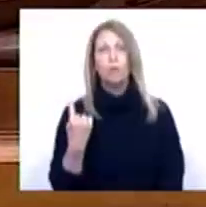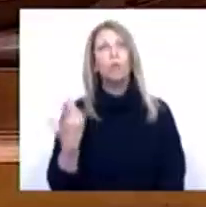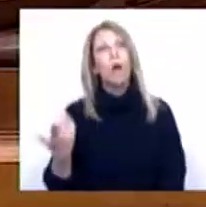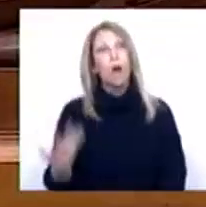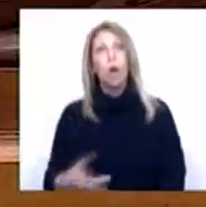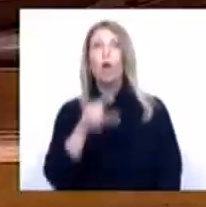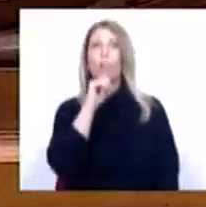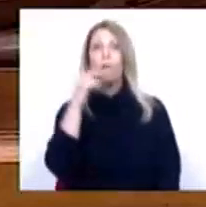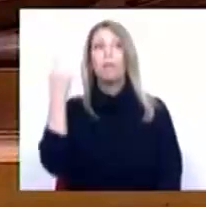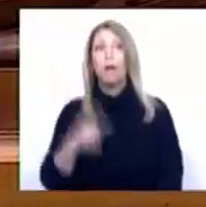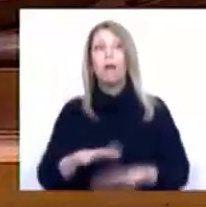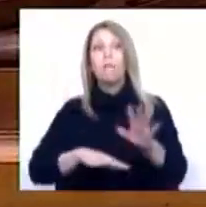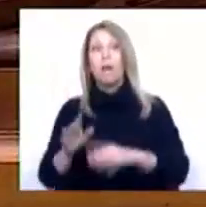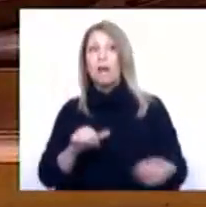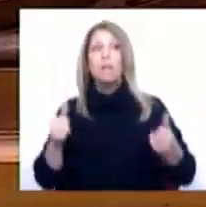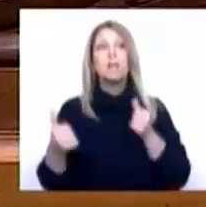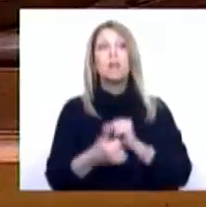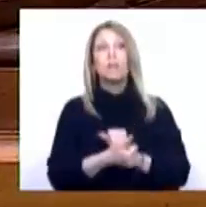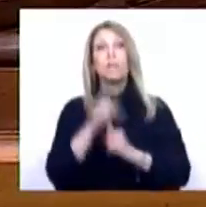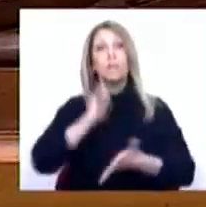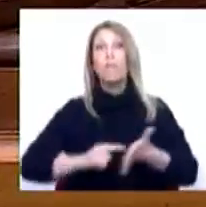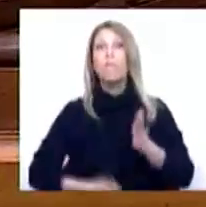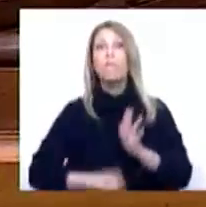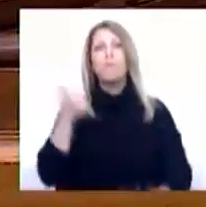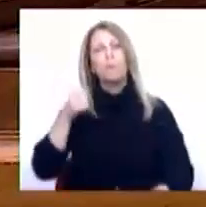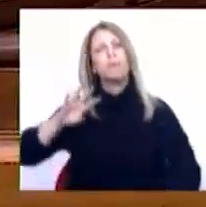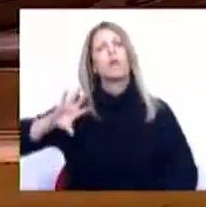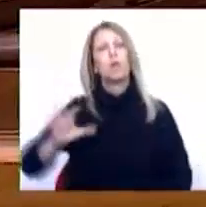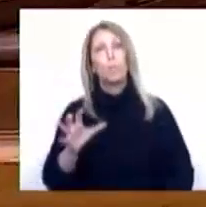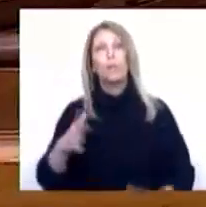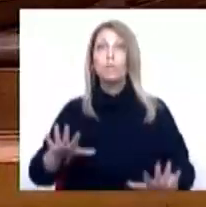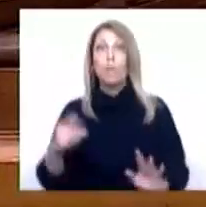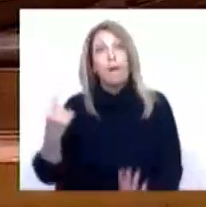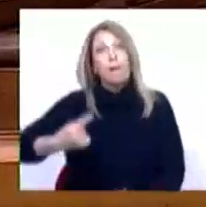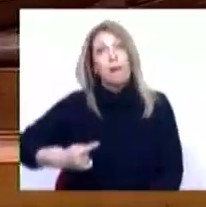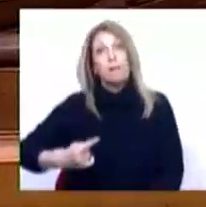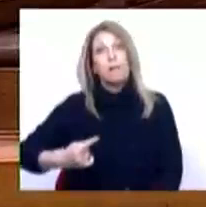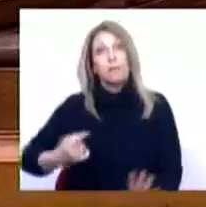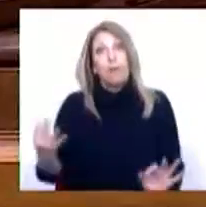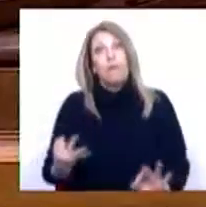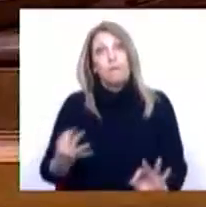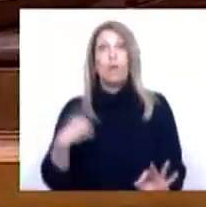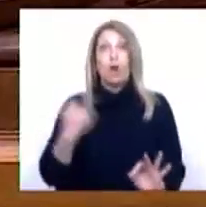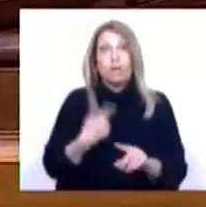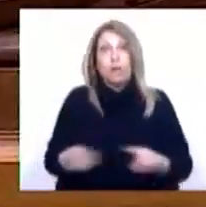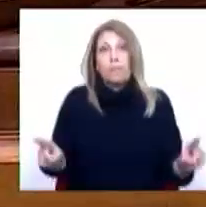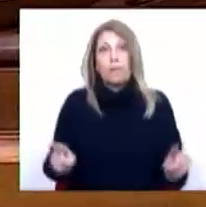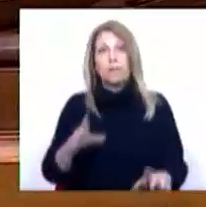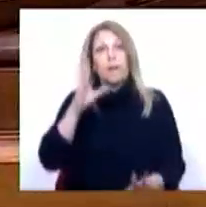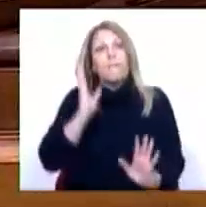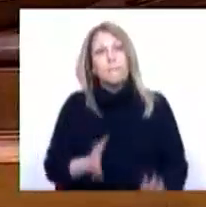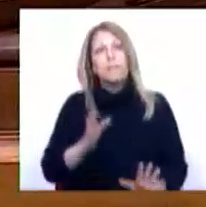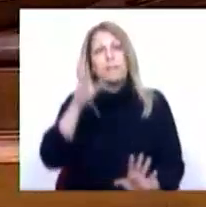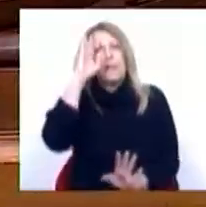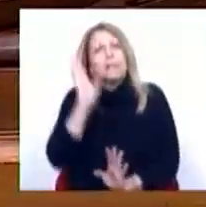uma transformação fundamental no nosso país. Mas para isso exige que, independentemente das nossas diferenças, saibamos trabalhar uns com os